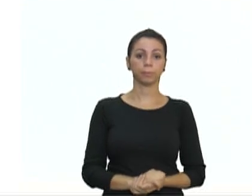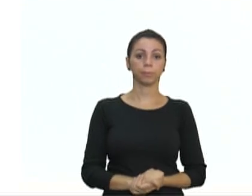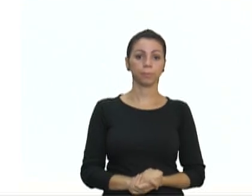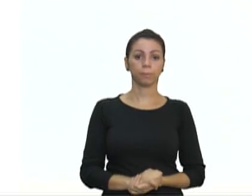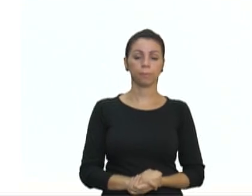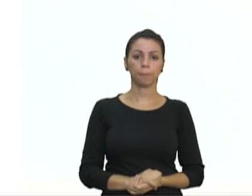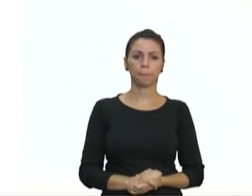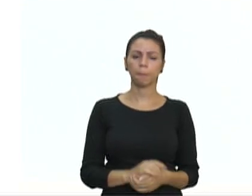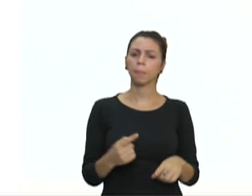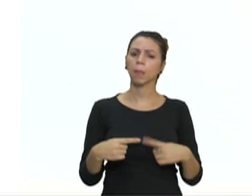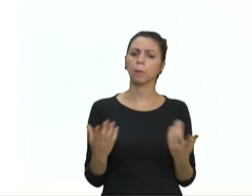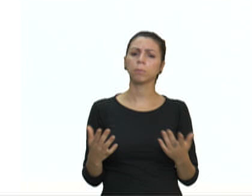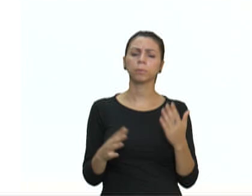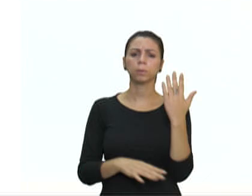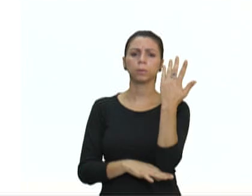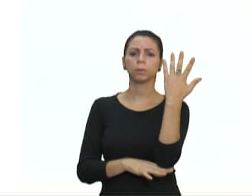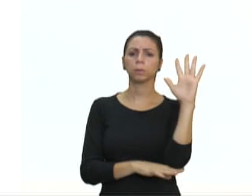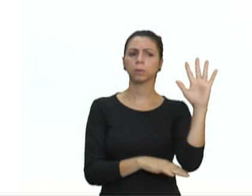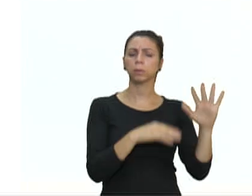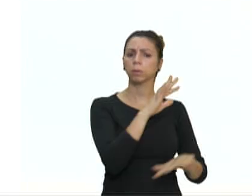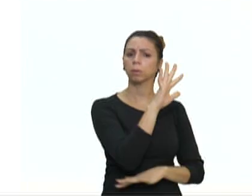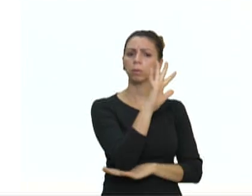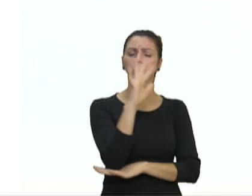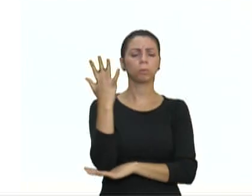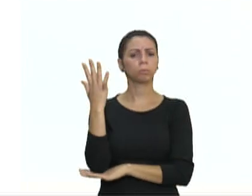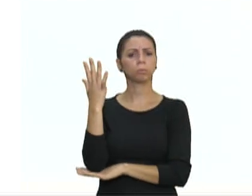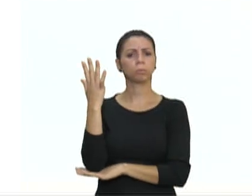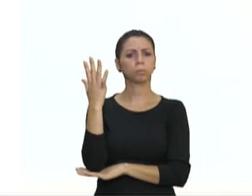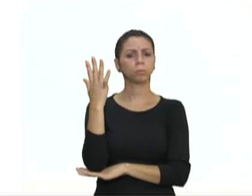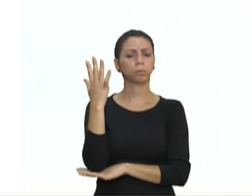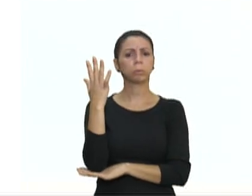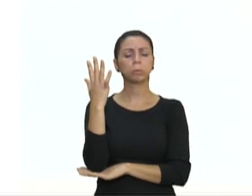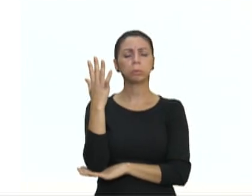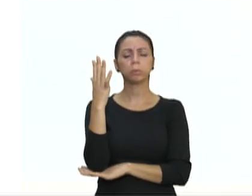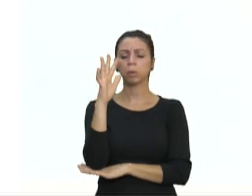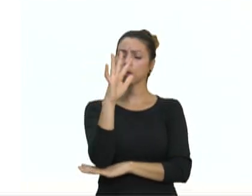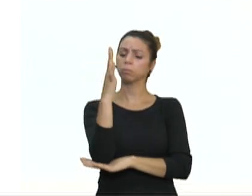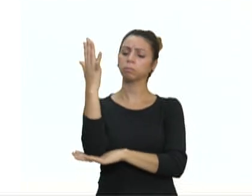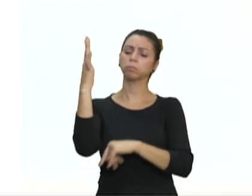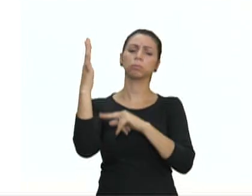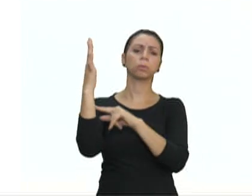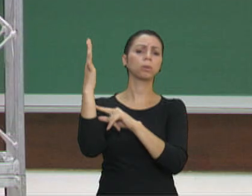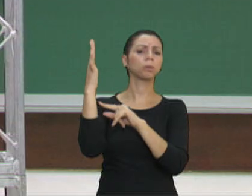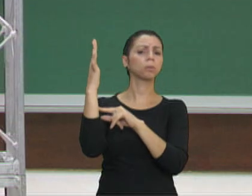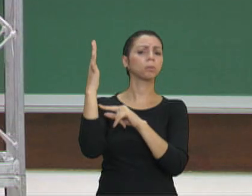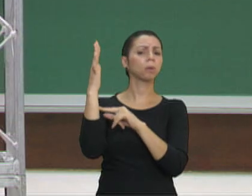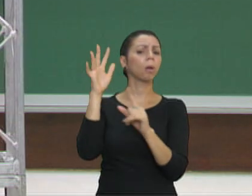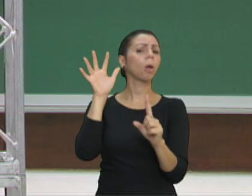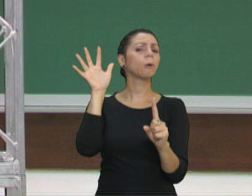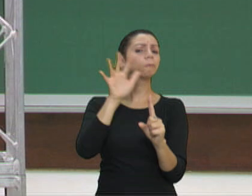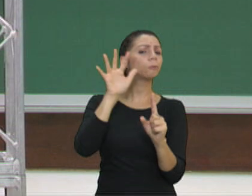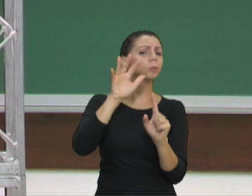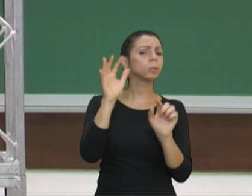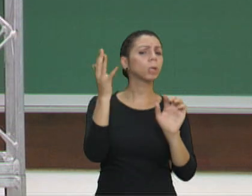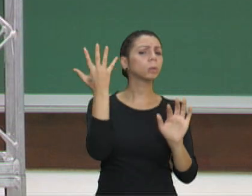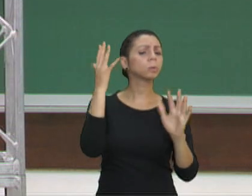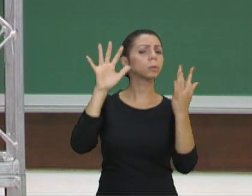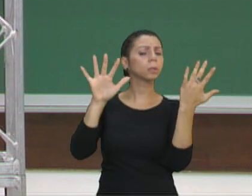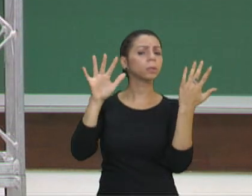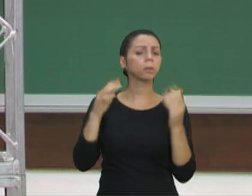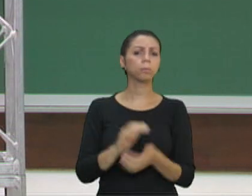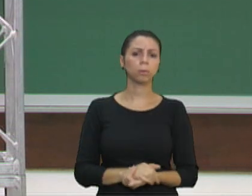E a vegetação? O que as plantas têm a ver com o nosso clima? Você já reparou que se você está andando